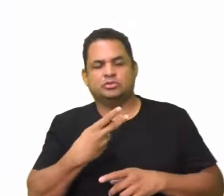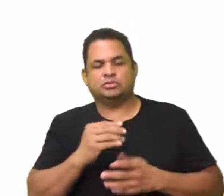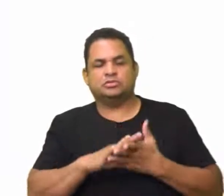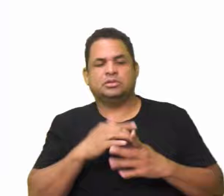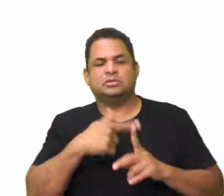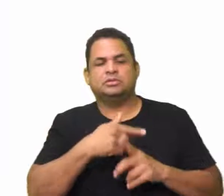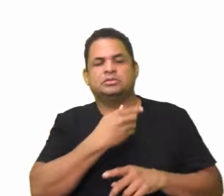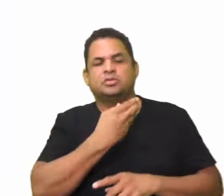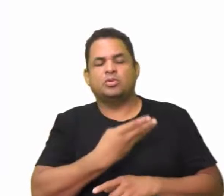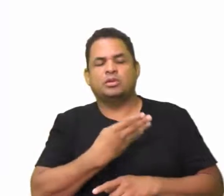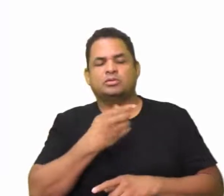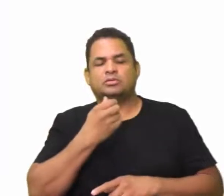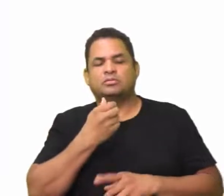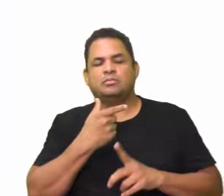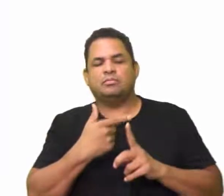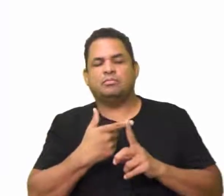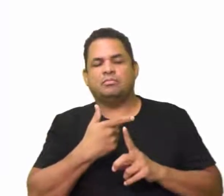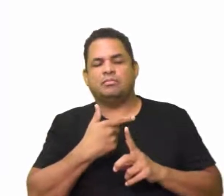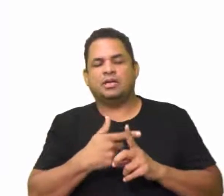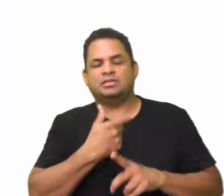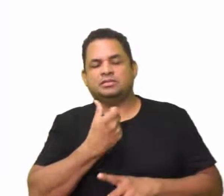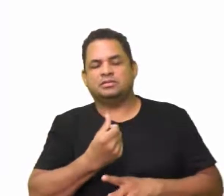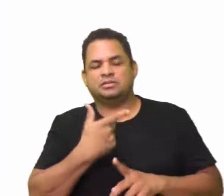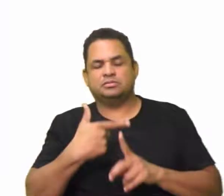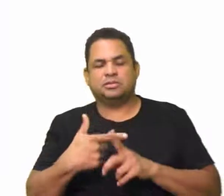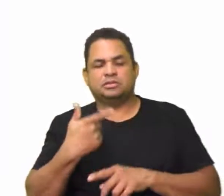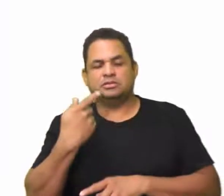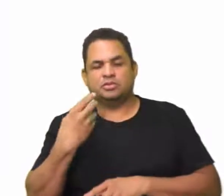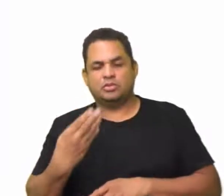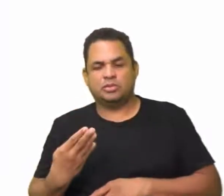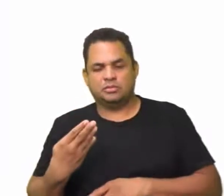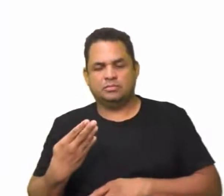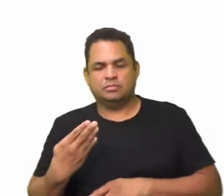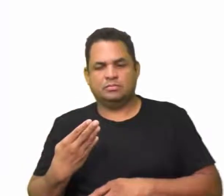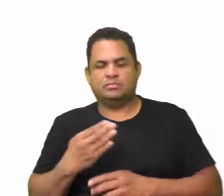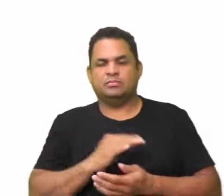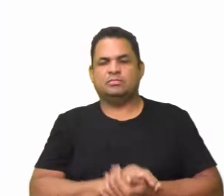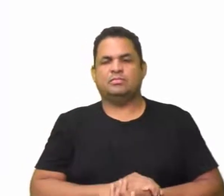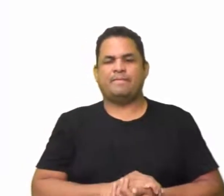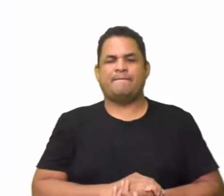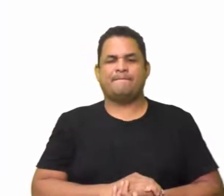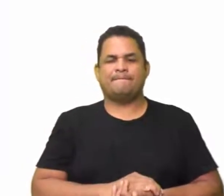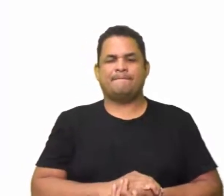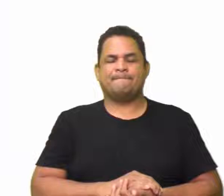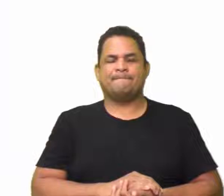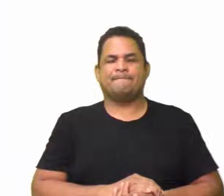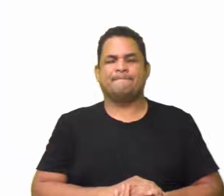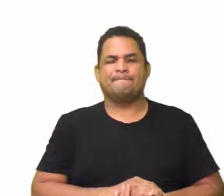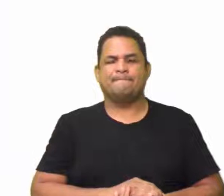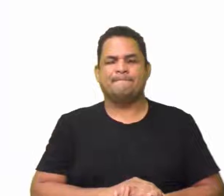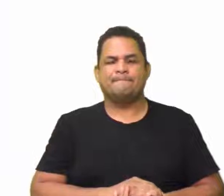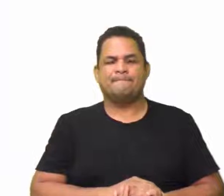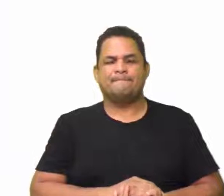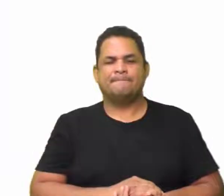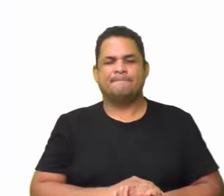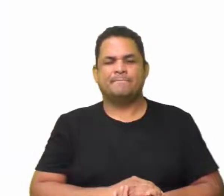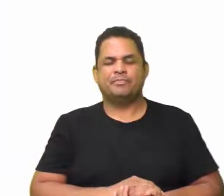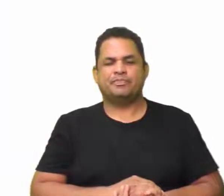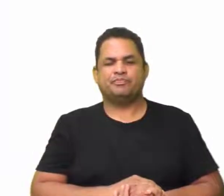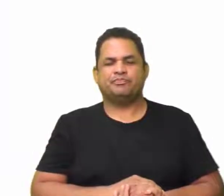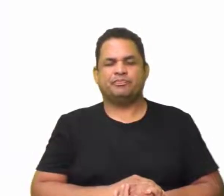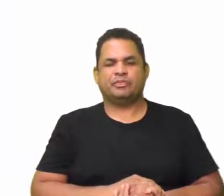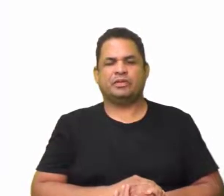6 mais 4. Daí 14, que também em cima é 14. Isso. A conservação, Famosa, né? É, conservação de